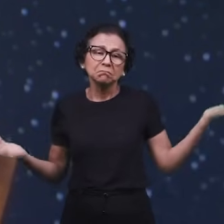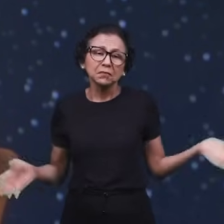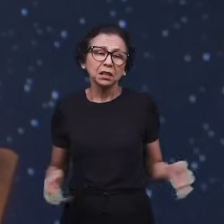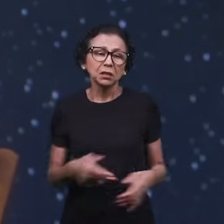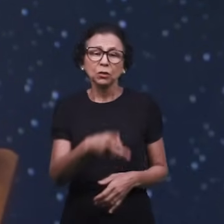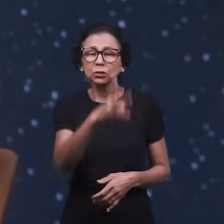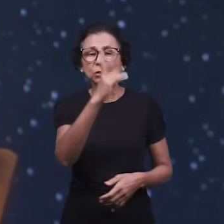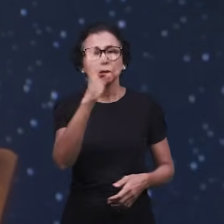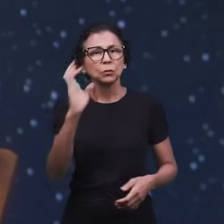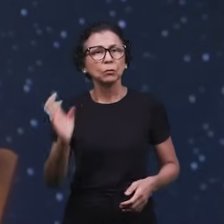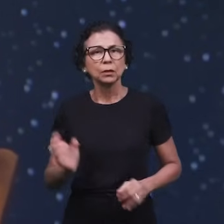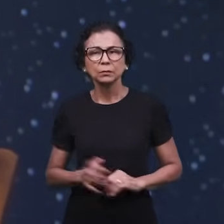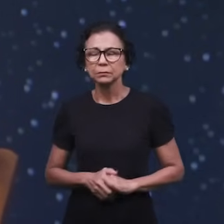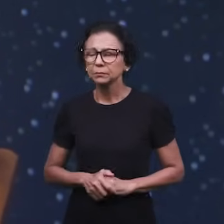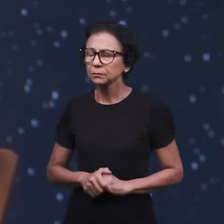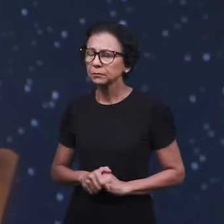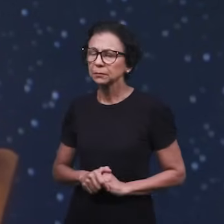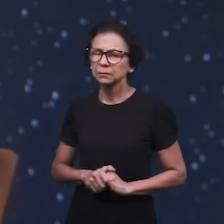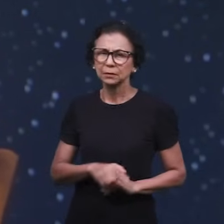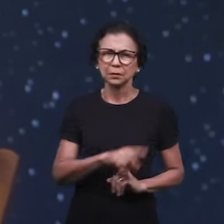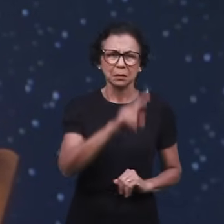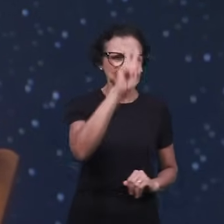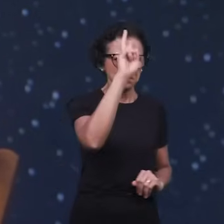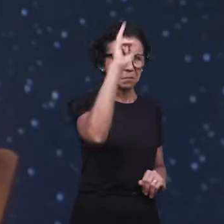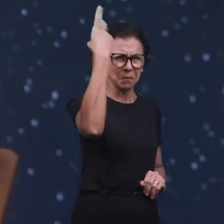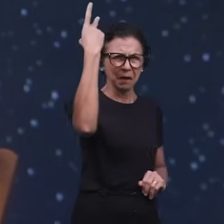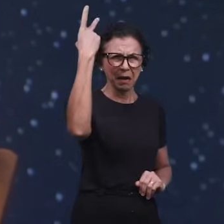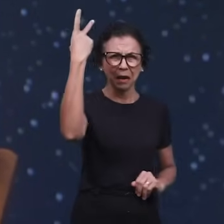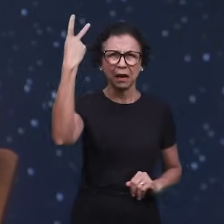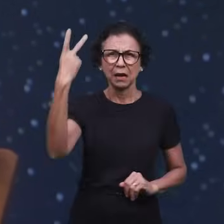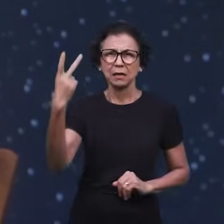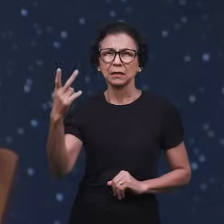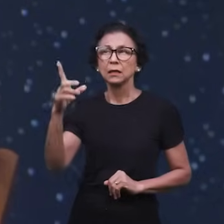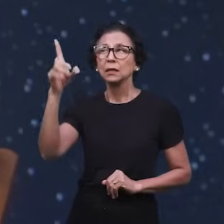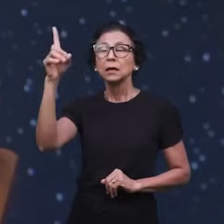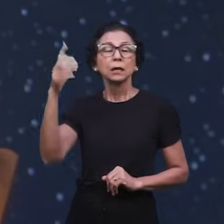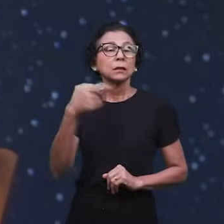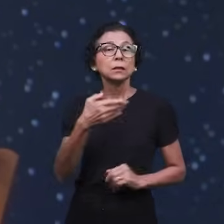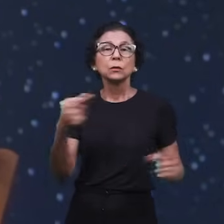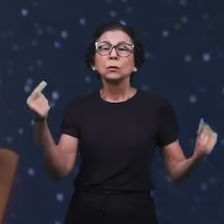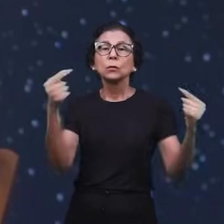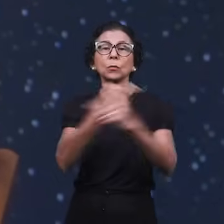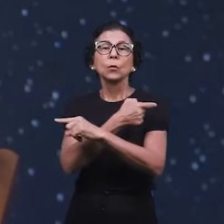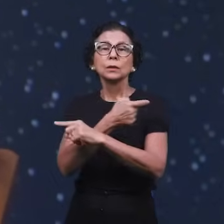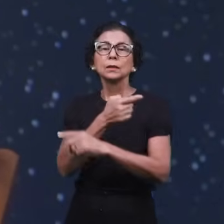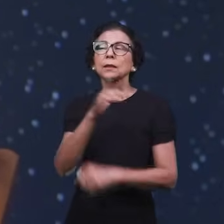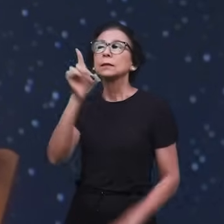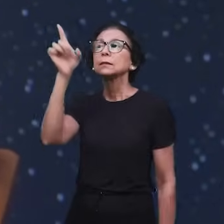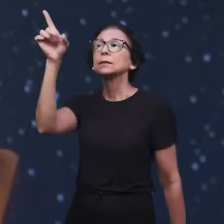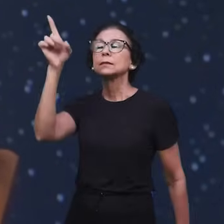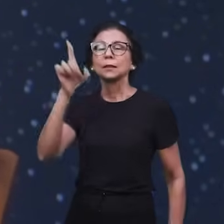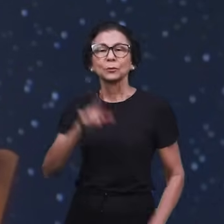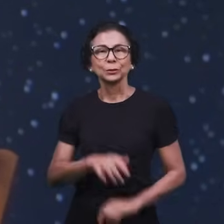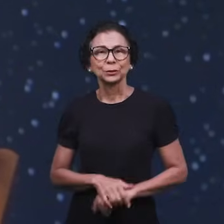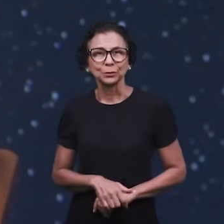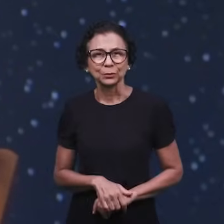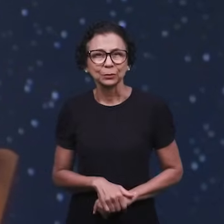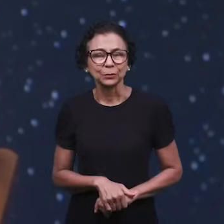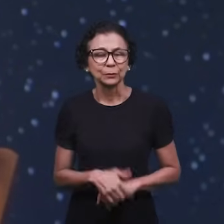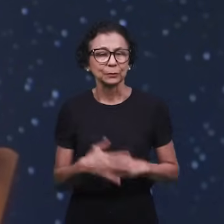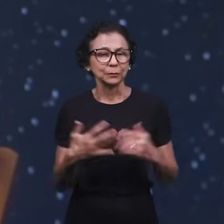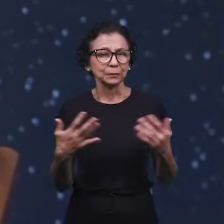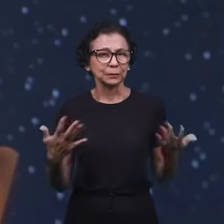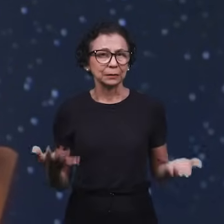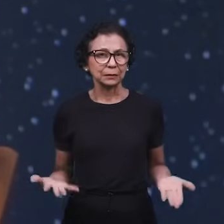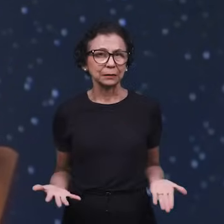por aí você vai. Então, o mundo se rebelou contra Deus. A imaginação do mundo, ou seja,